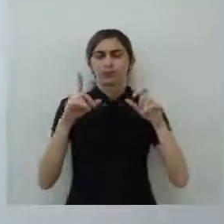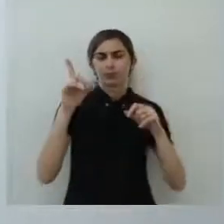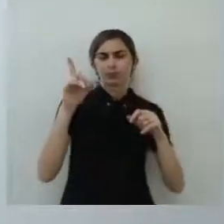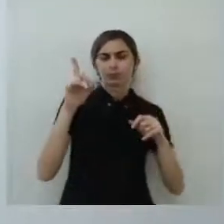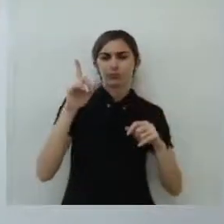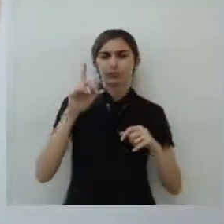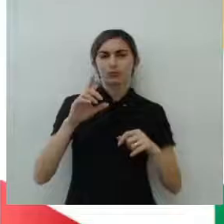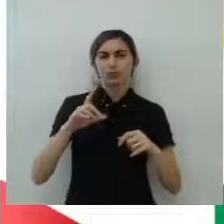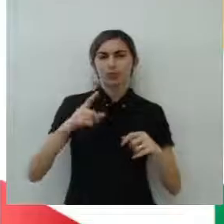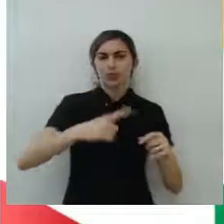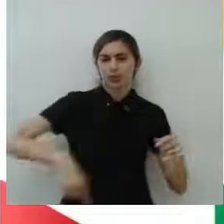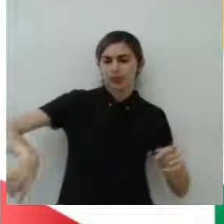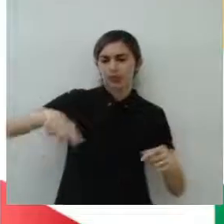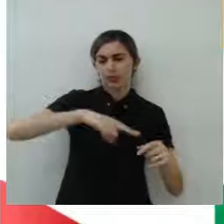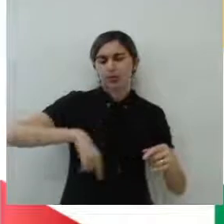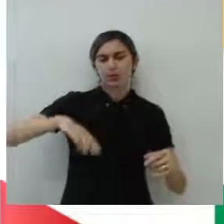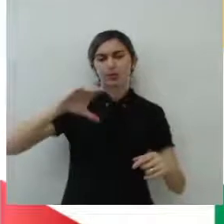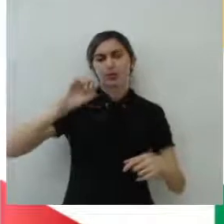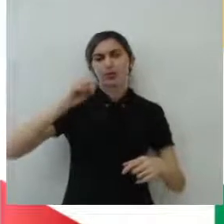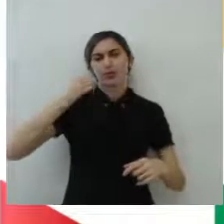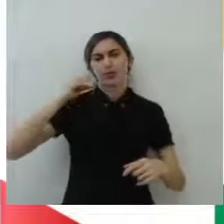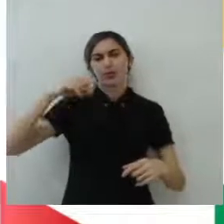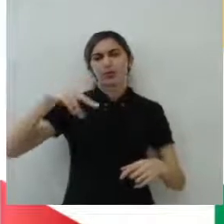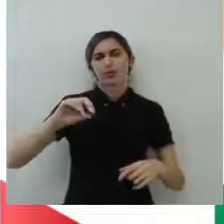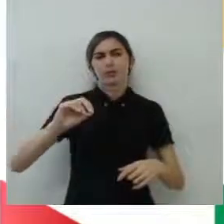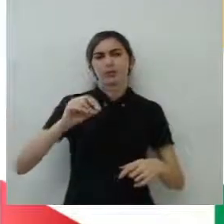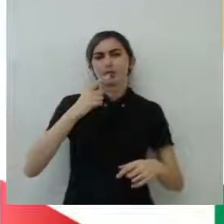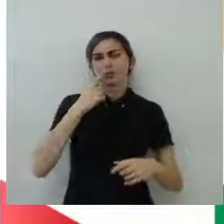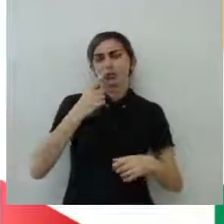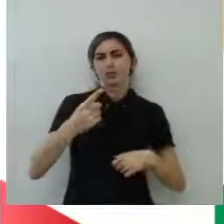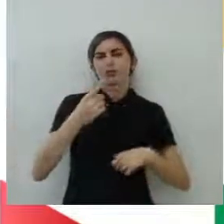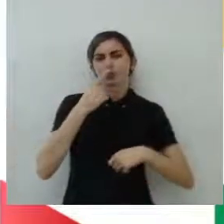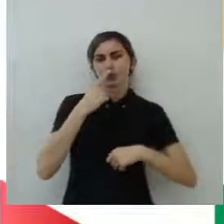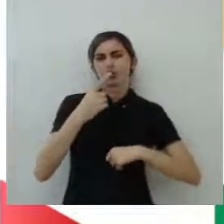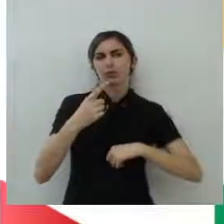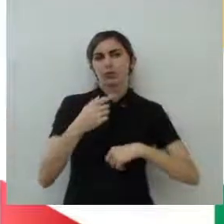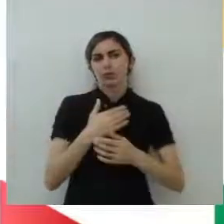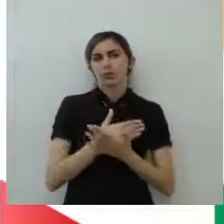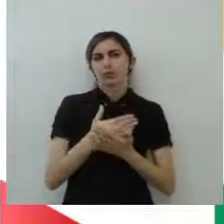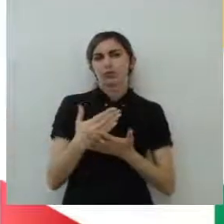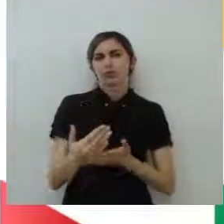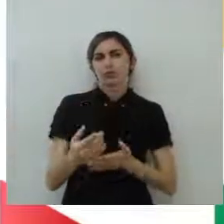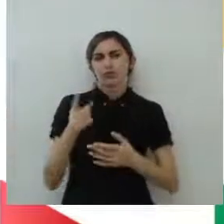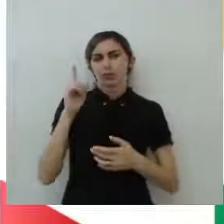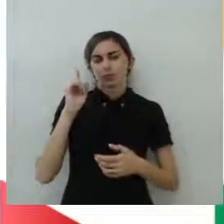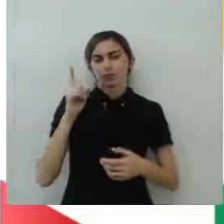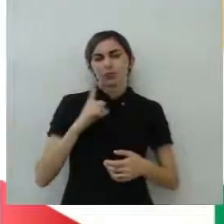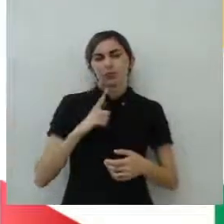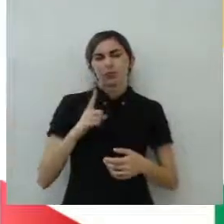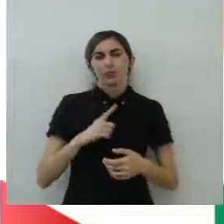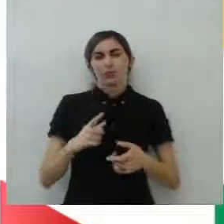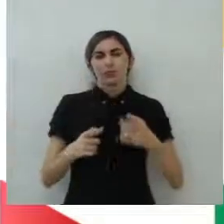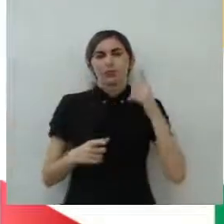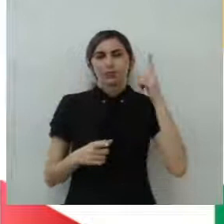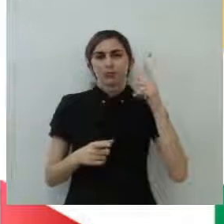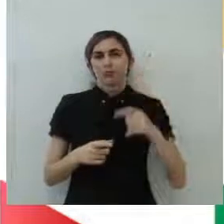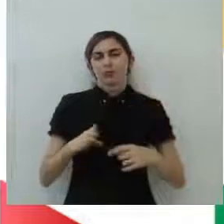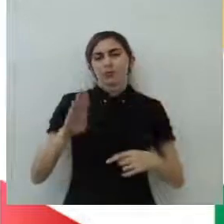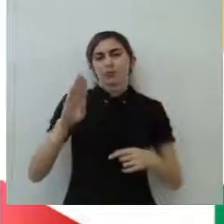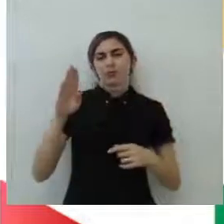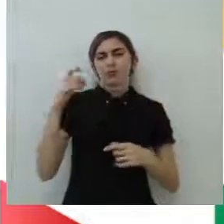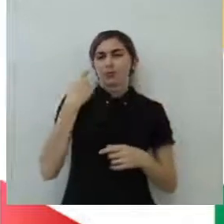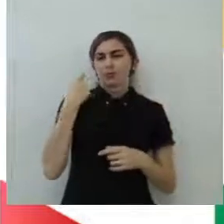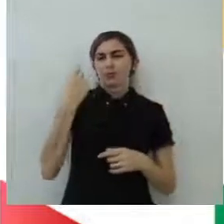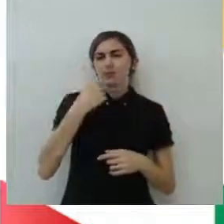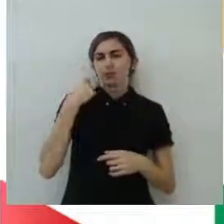do Chacrinha. Olha lá, uma imagem em preto e branco. Veja, no início ainda, né? No início, né? Ele está com um pedaço de bacalhau na mão.